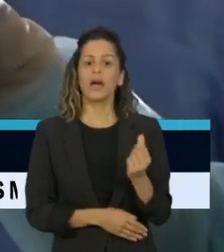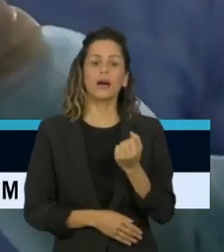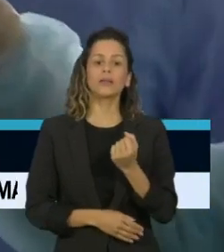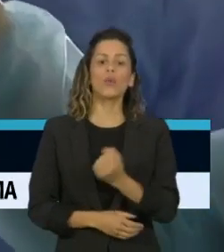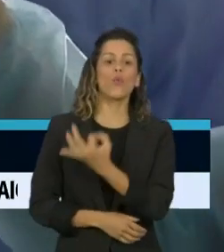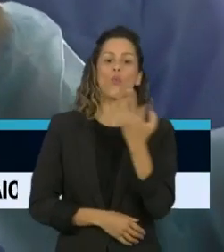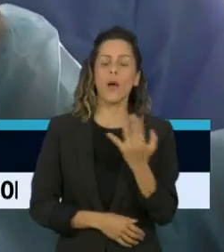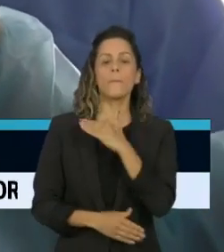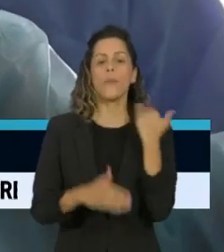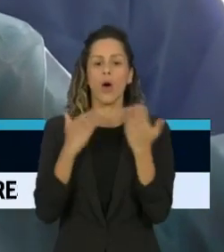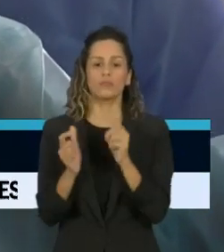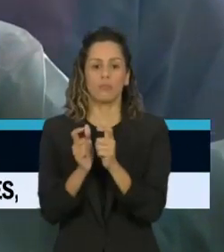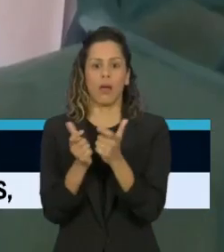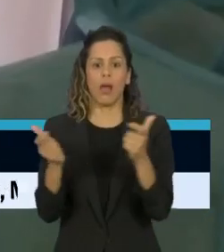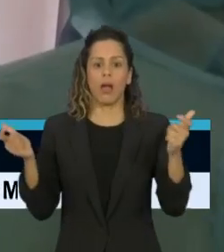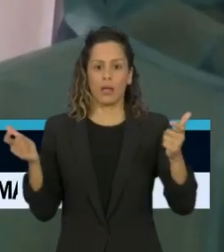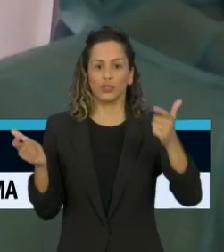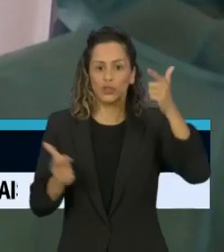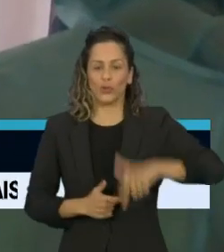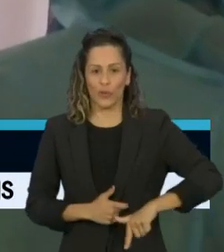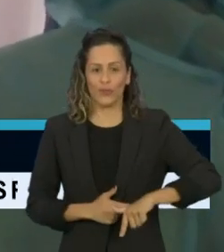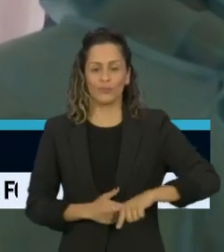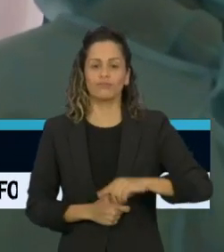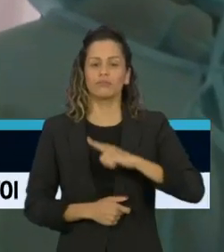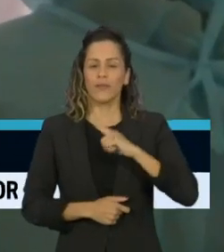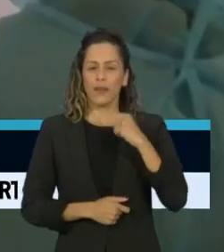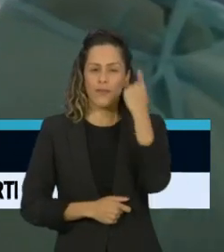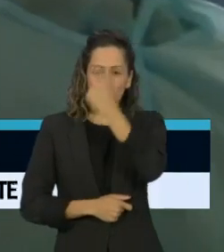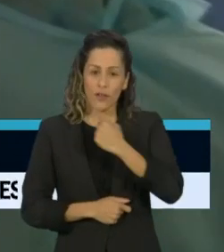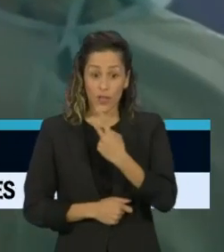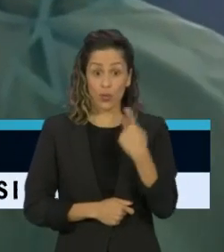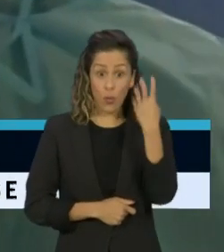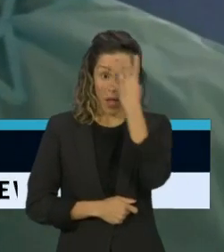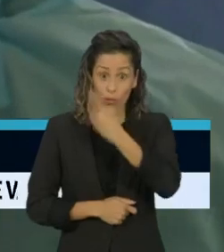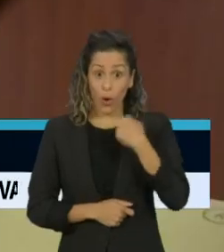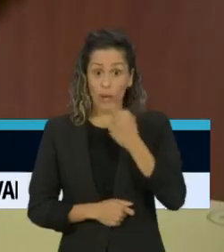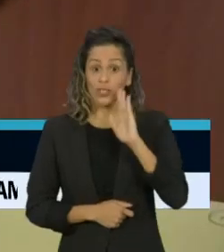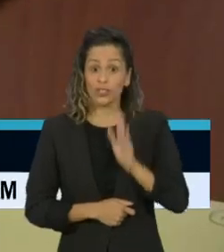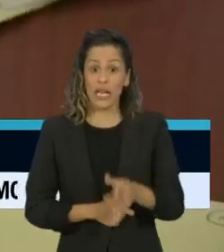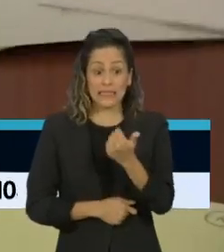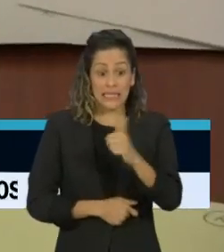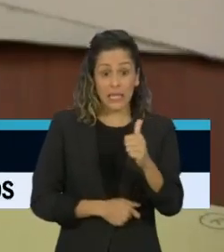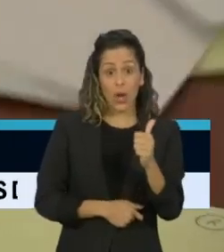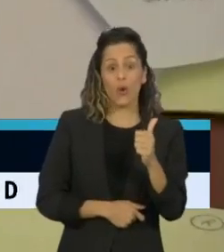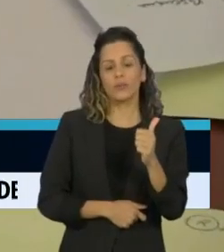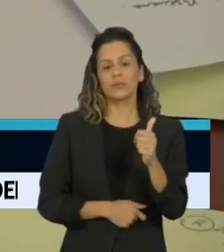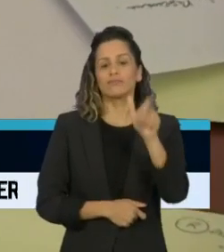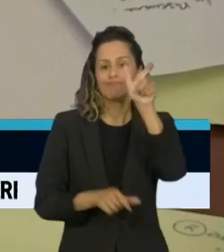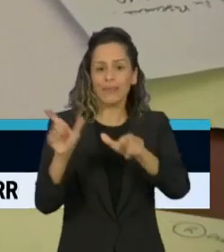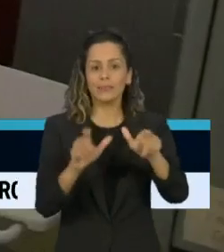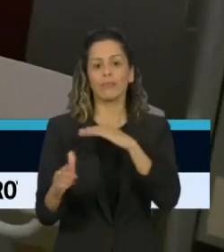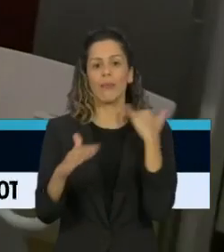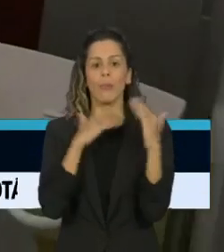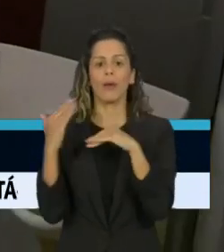voltou a subir. Nas últimas 24 horas, foram registradas 111, elevando o total de óbitos para